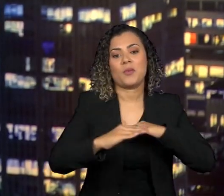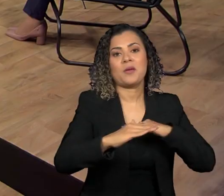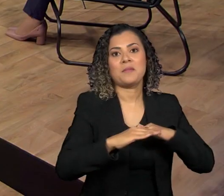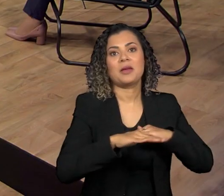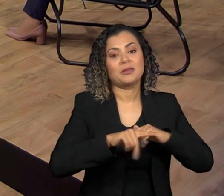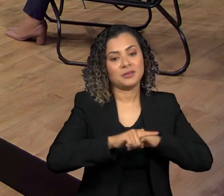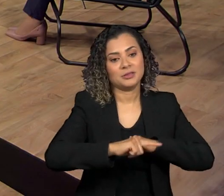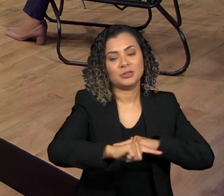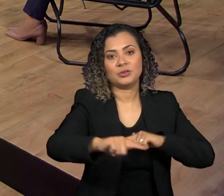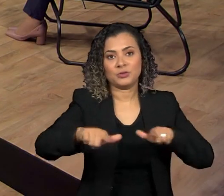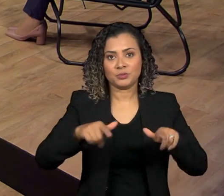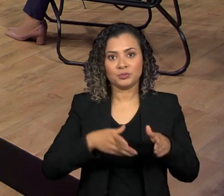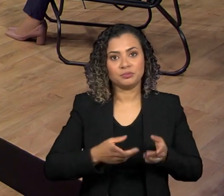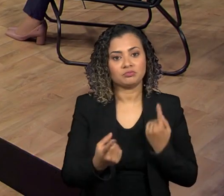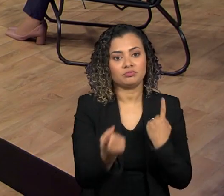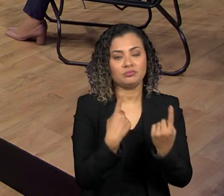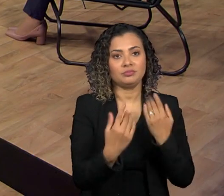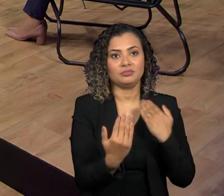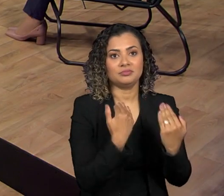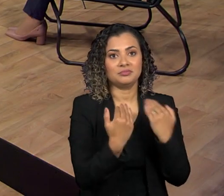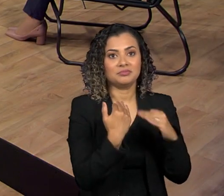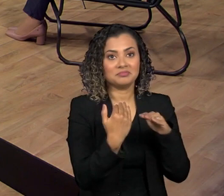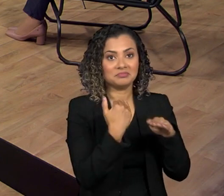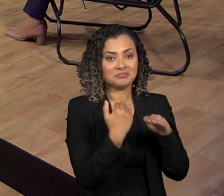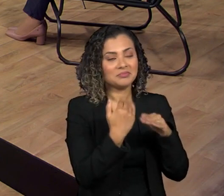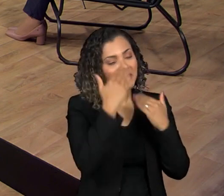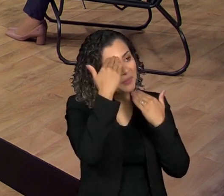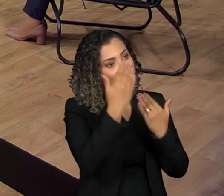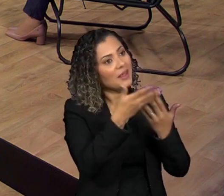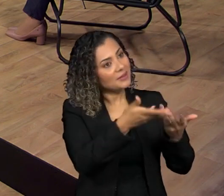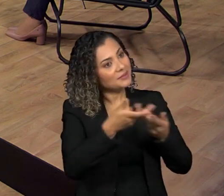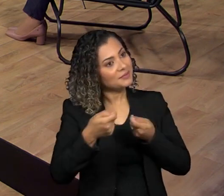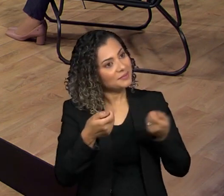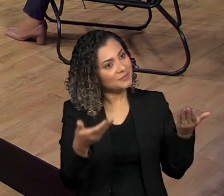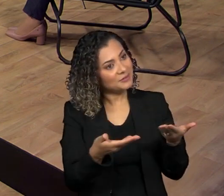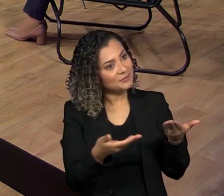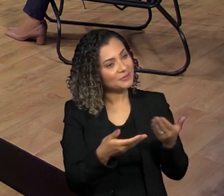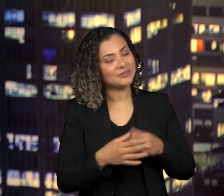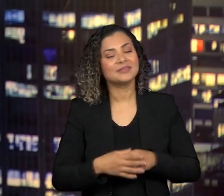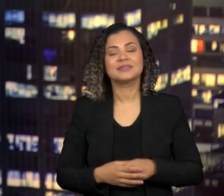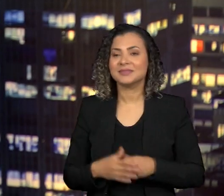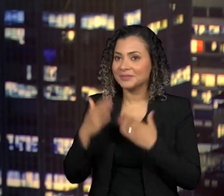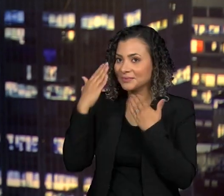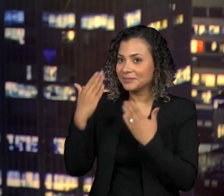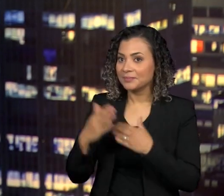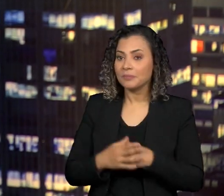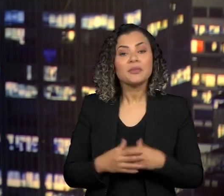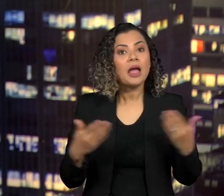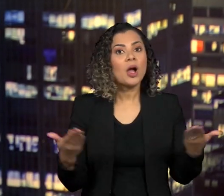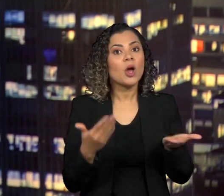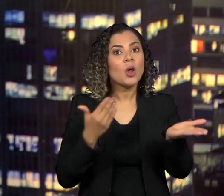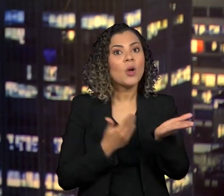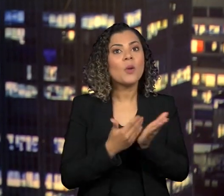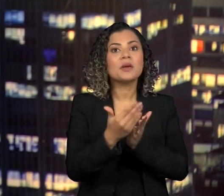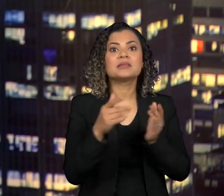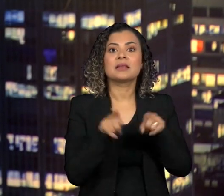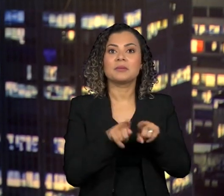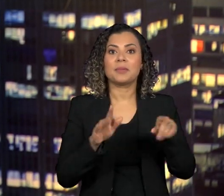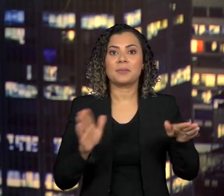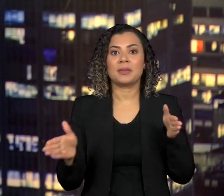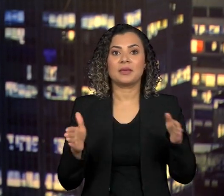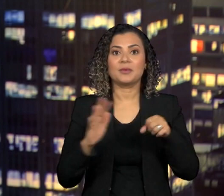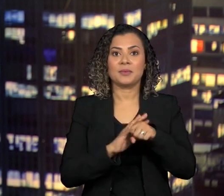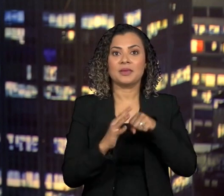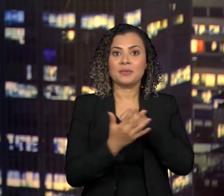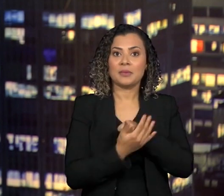professor Saldiva, obrigada por estarem aqui Eu que agradeço. com a gente. Muito bom. Chamou a atenção de começar esse gancho aí da pandemia,